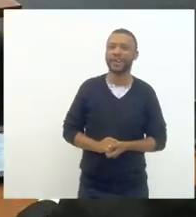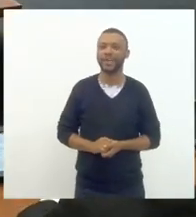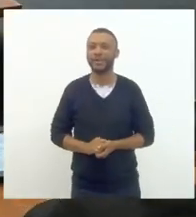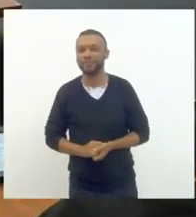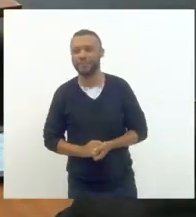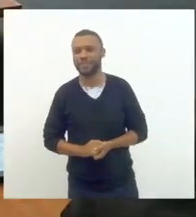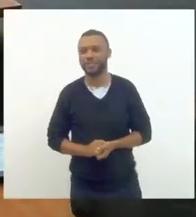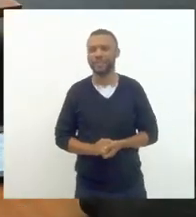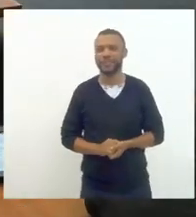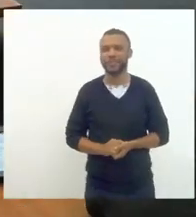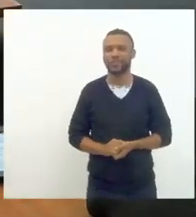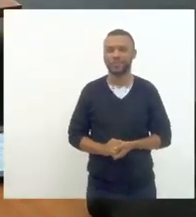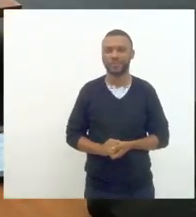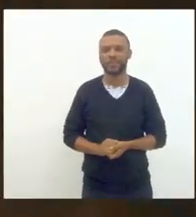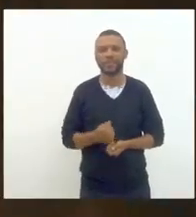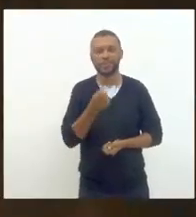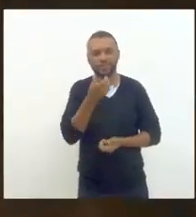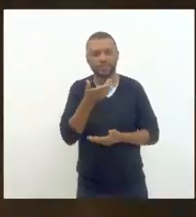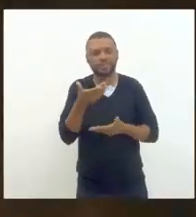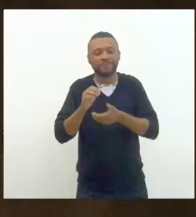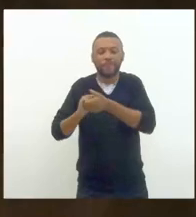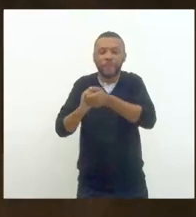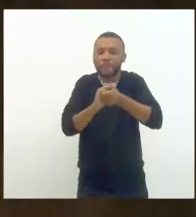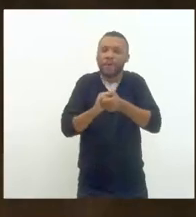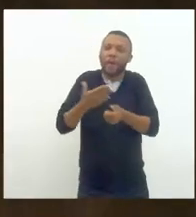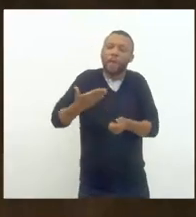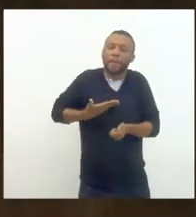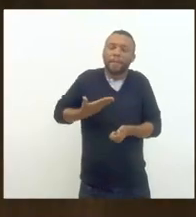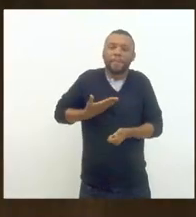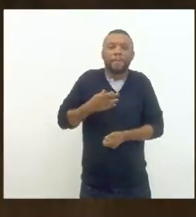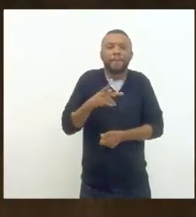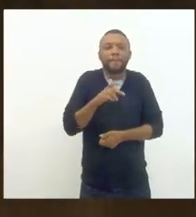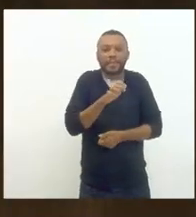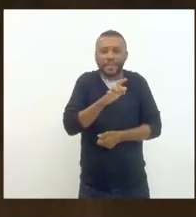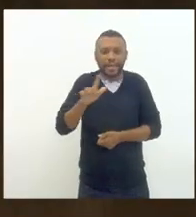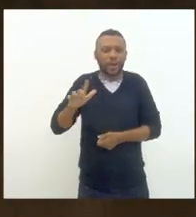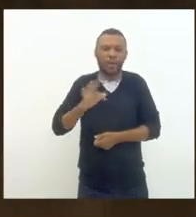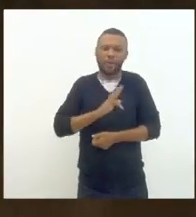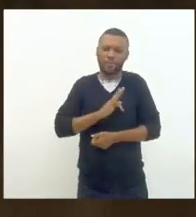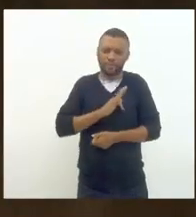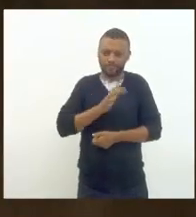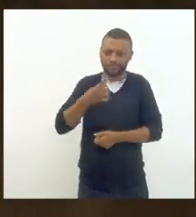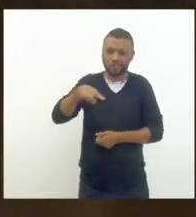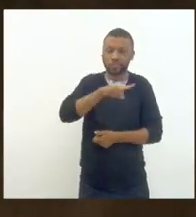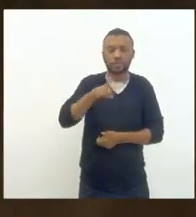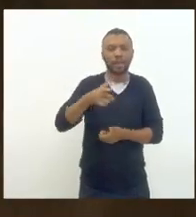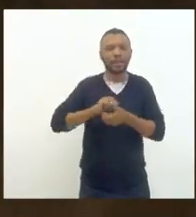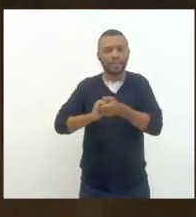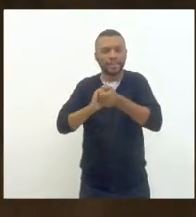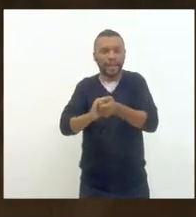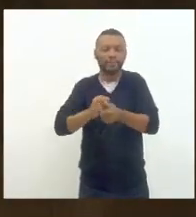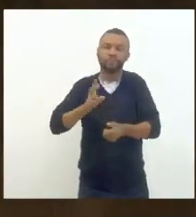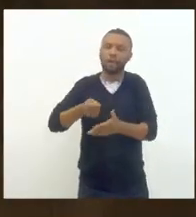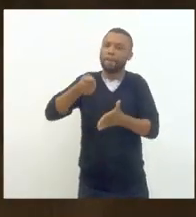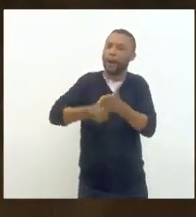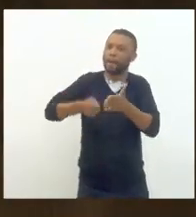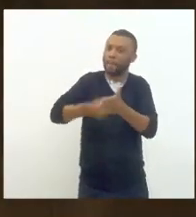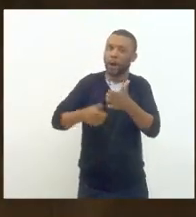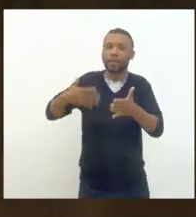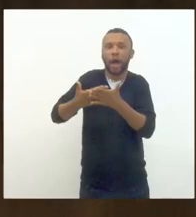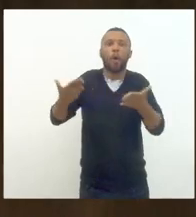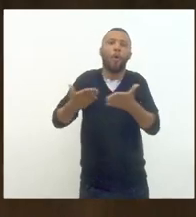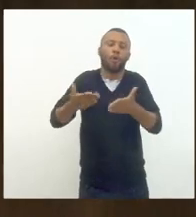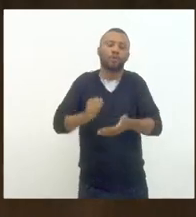Bem, só mais do que nunca aqui agora, companheiros policiais penais, né, que a gente está sempre nessa luta aí, não é de hoje, já tivemos